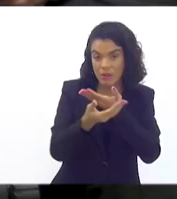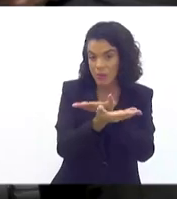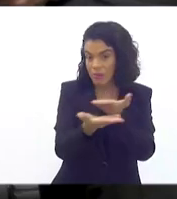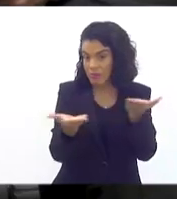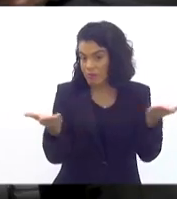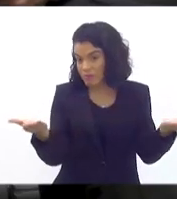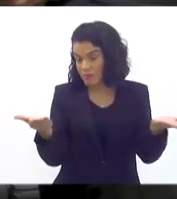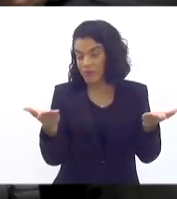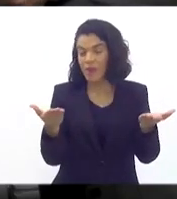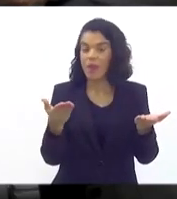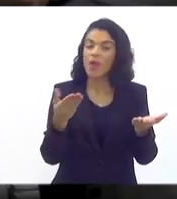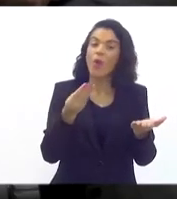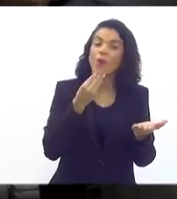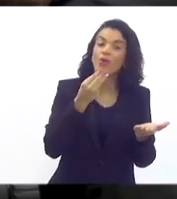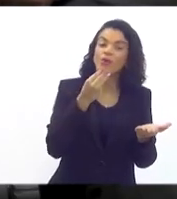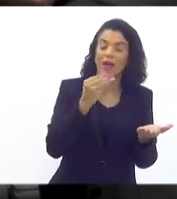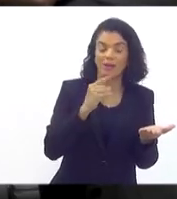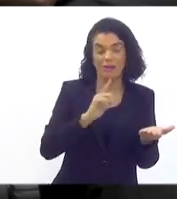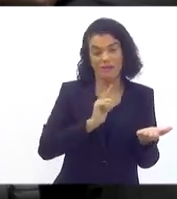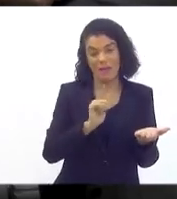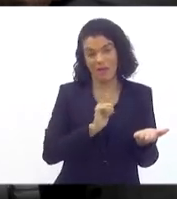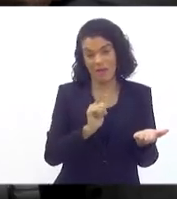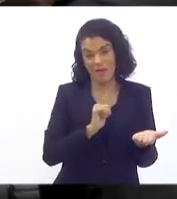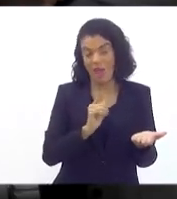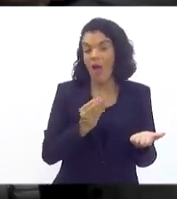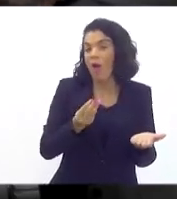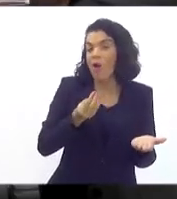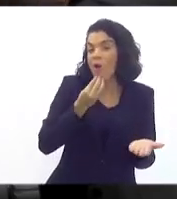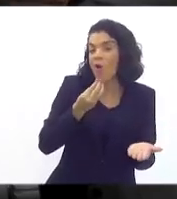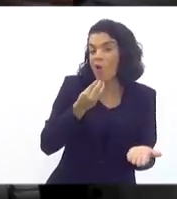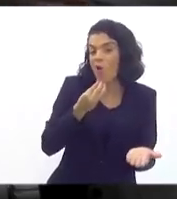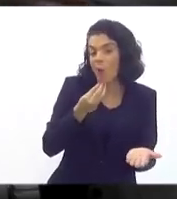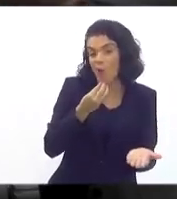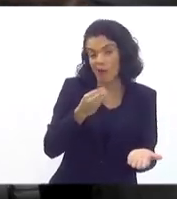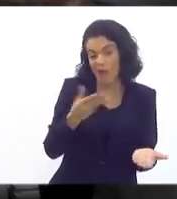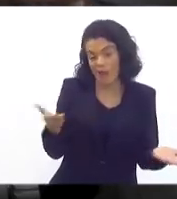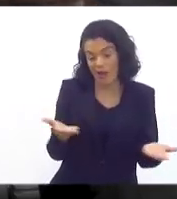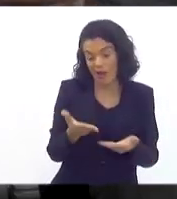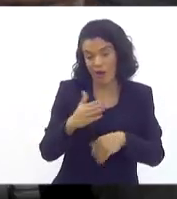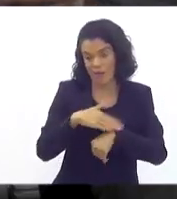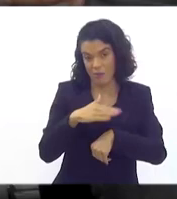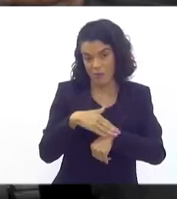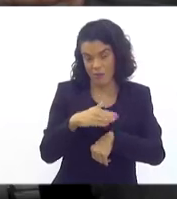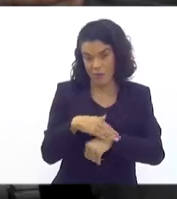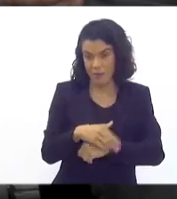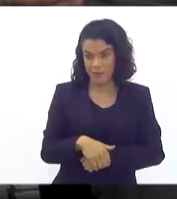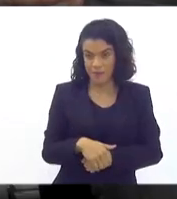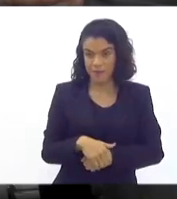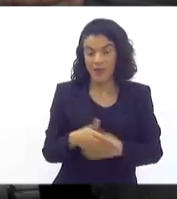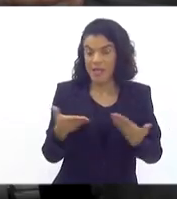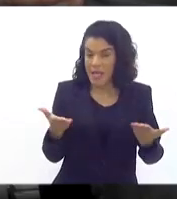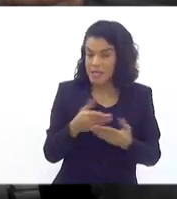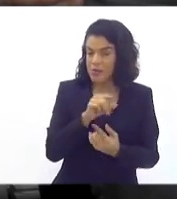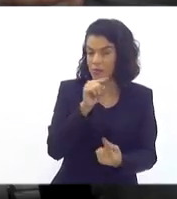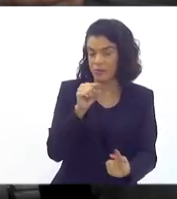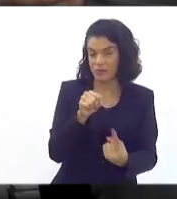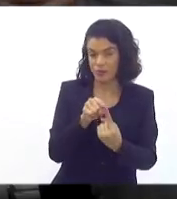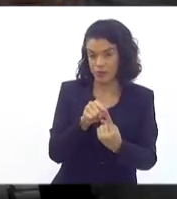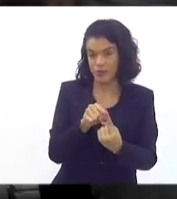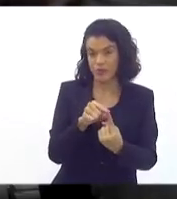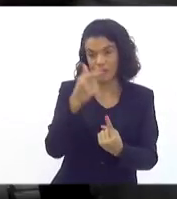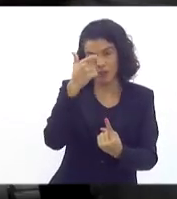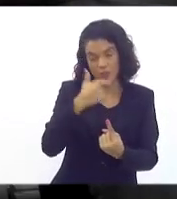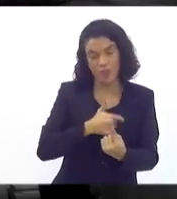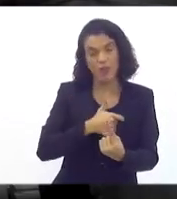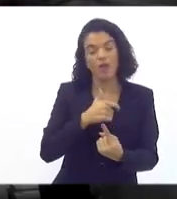é o que nós estamos as oportunidades que nós estamos tendo a oportunidade que nós tanto temos Essa é a lógica Esse é o intuito né que eu venho aqui